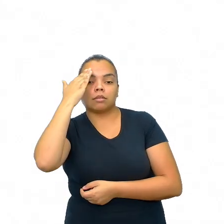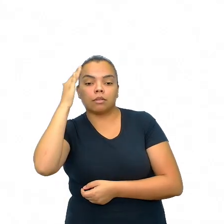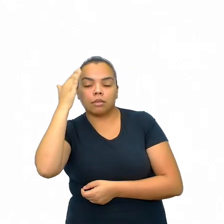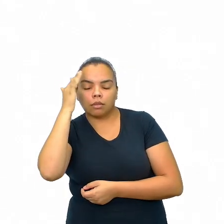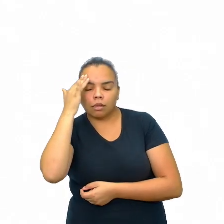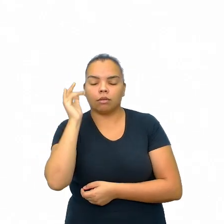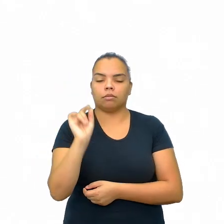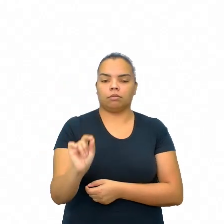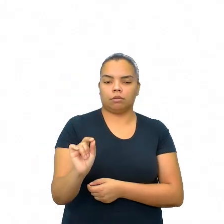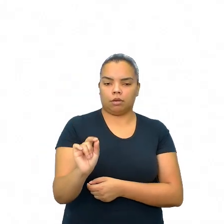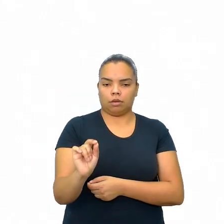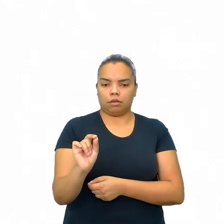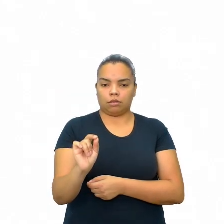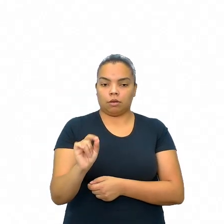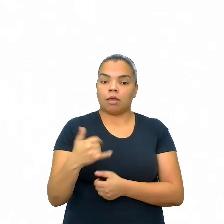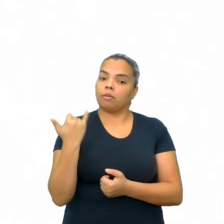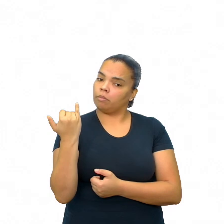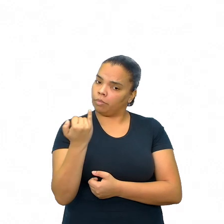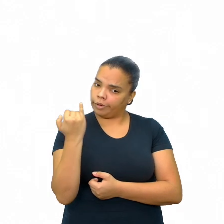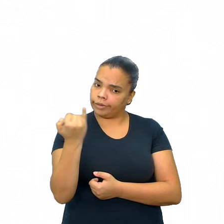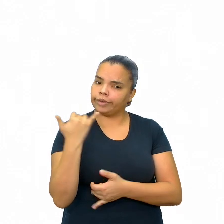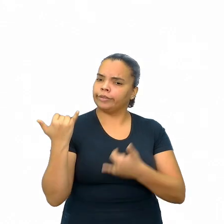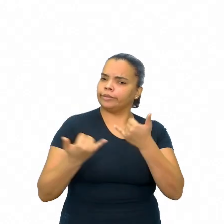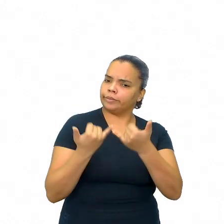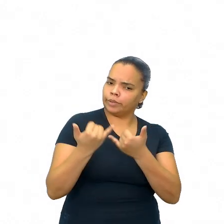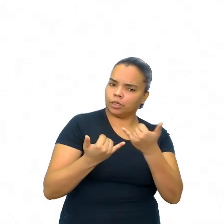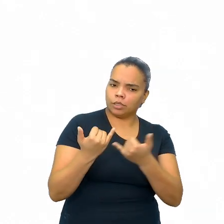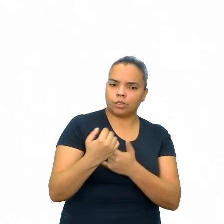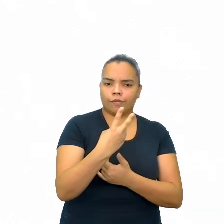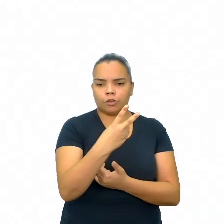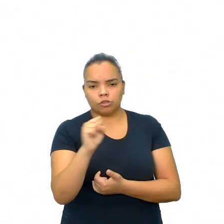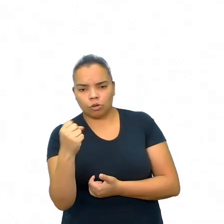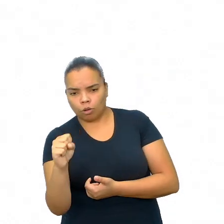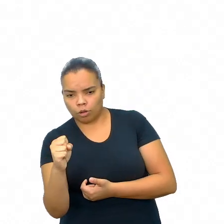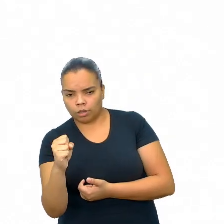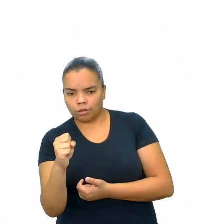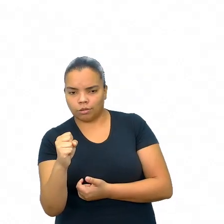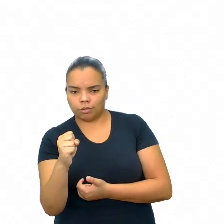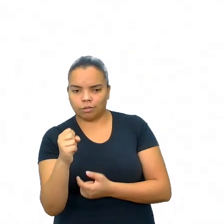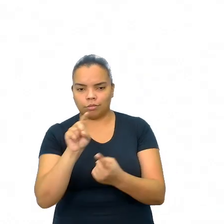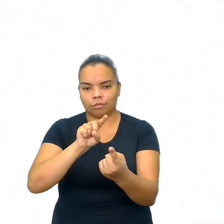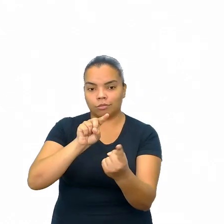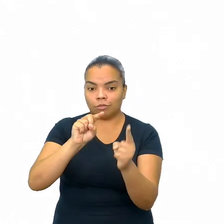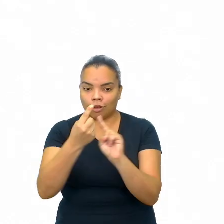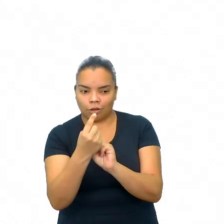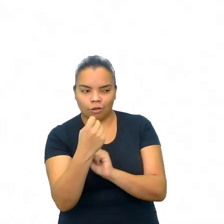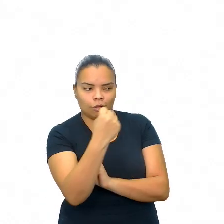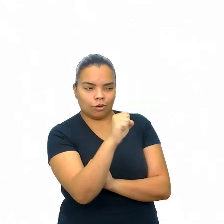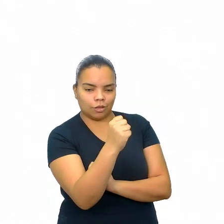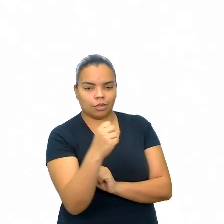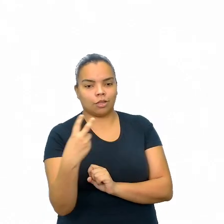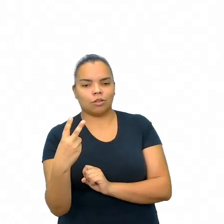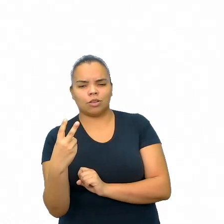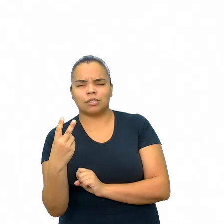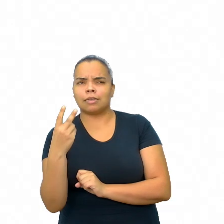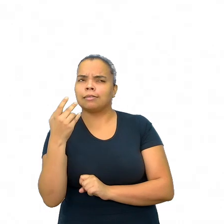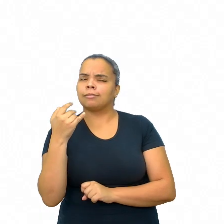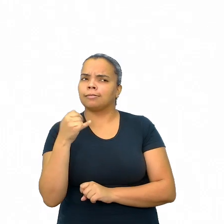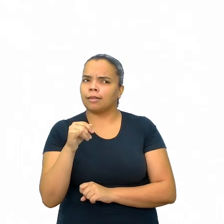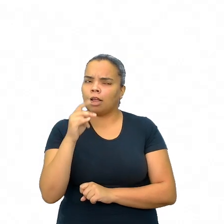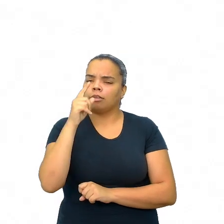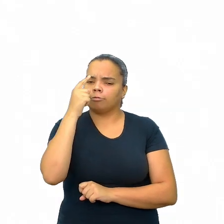importante ter esse jogo do 28 e 82. Será que o meu estudante sabe que quando